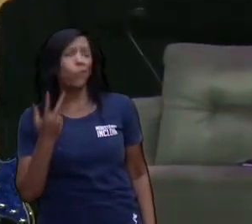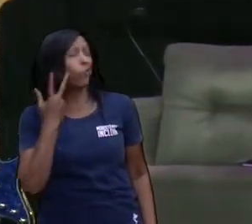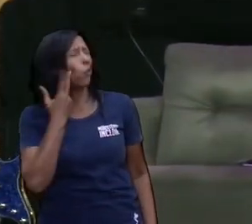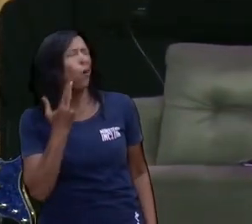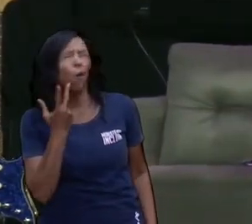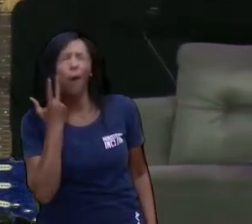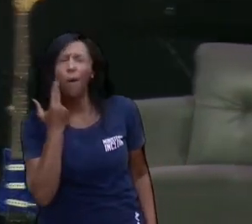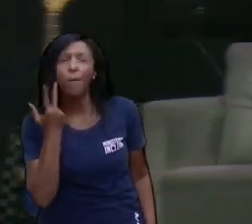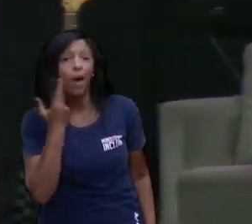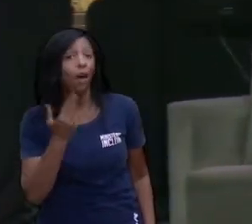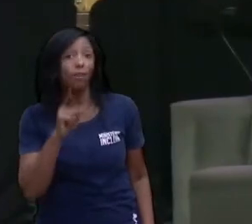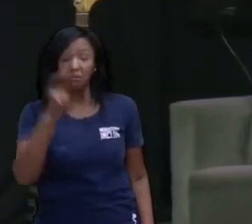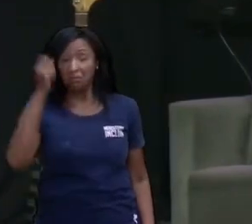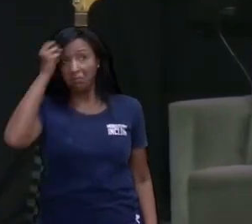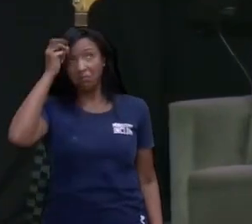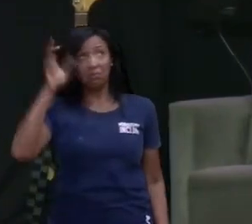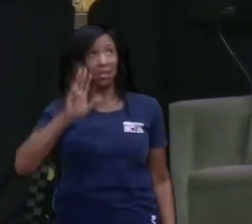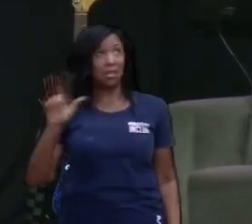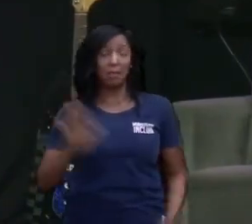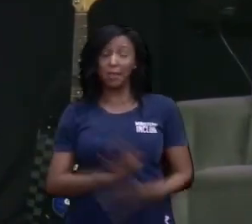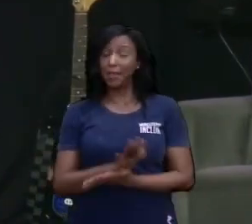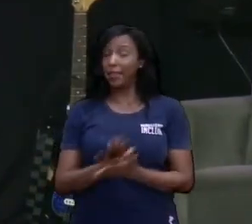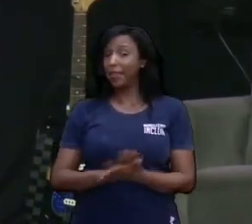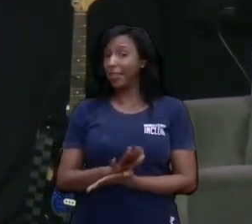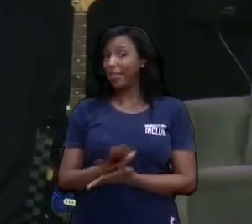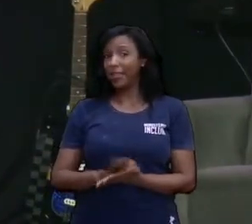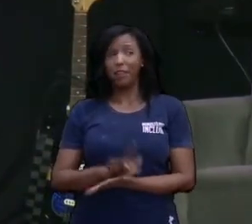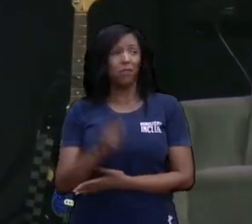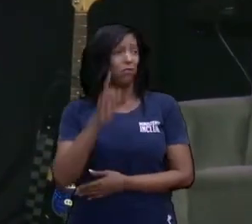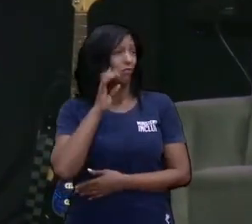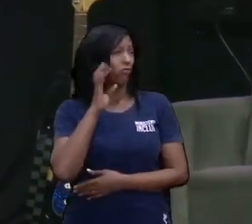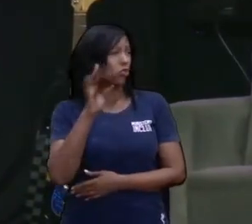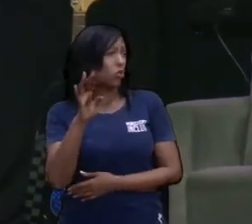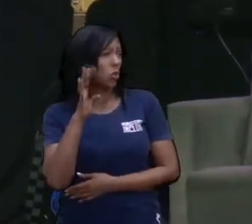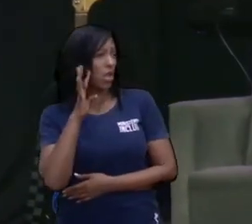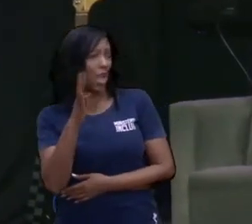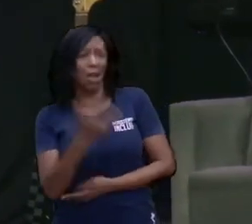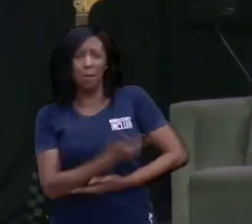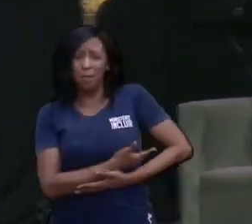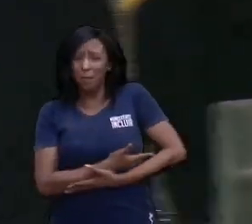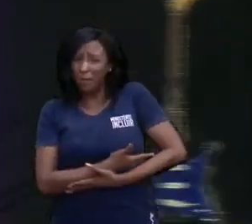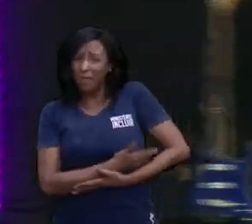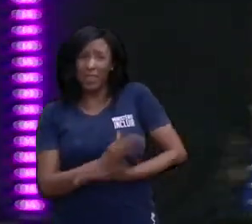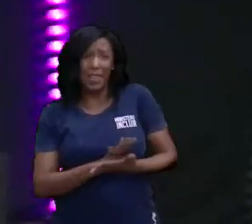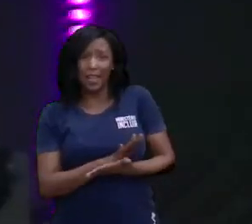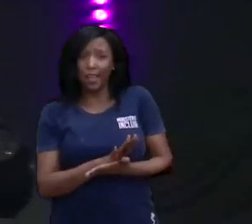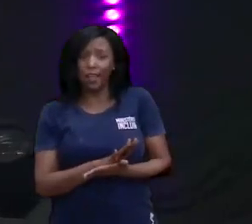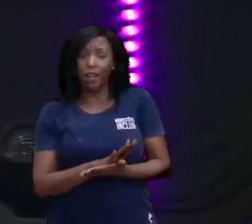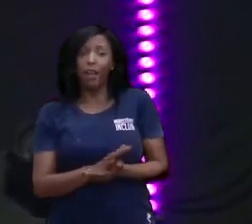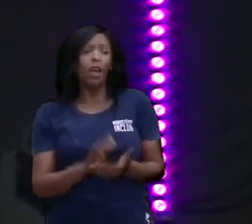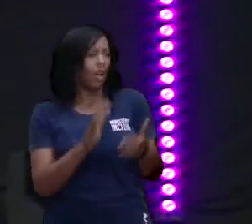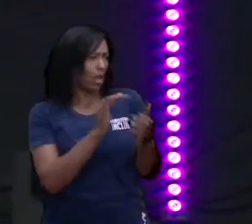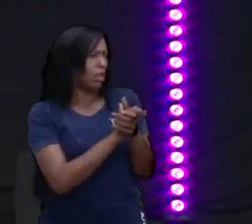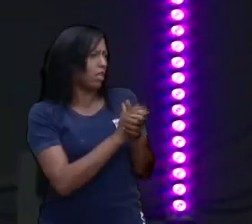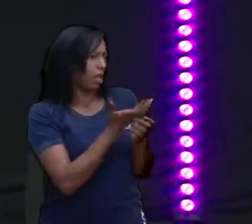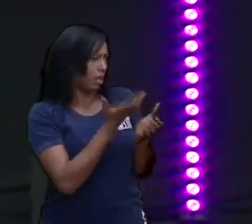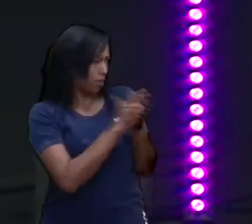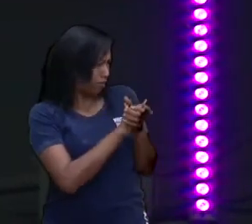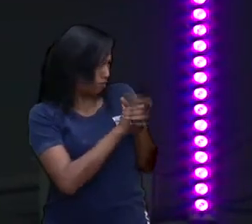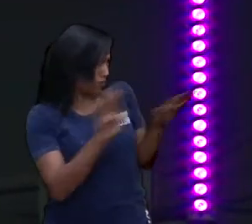não vai sonhar com neném não você vai ficar numa boa divórcio na de você é mesmo